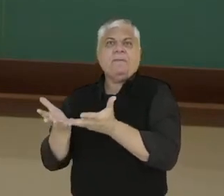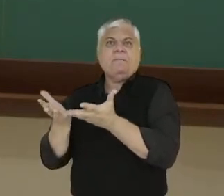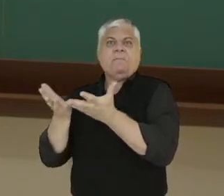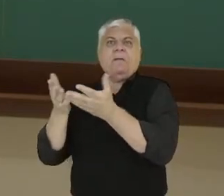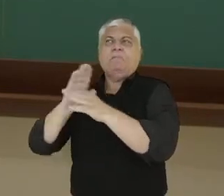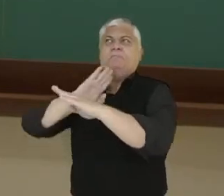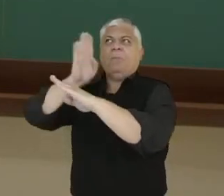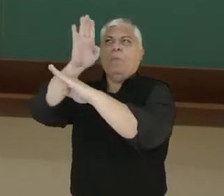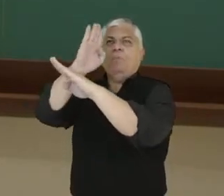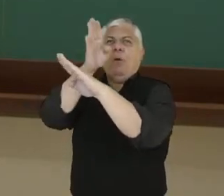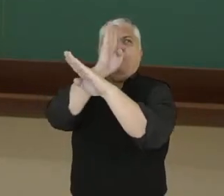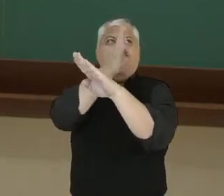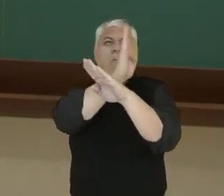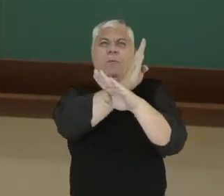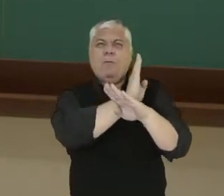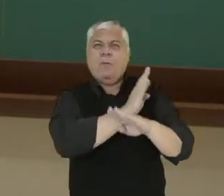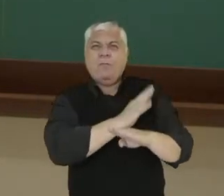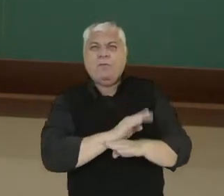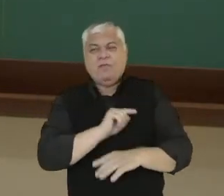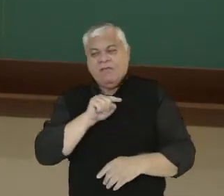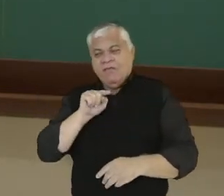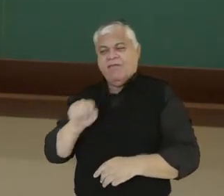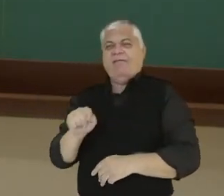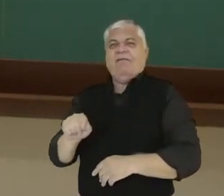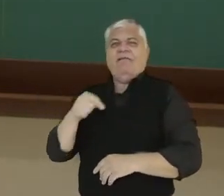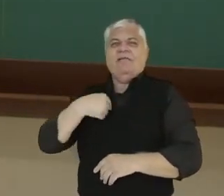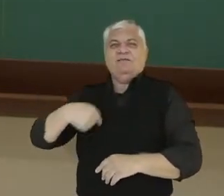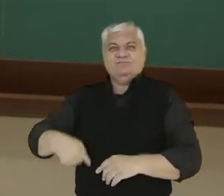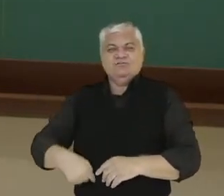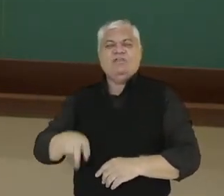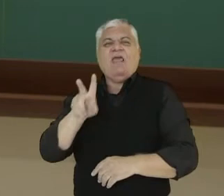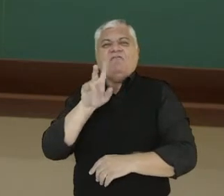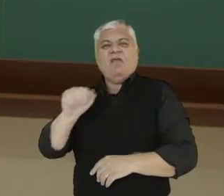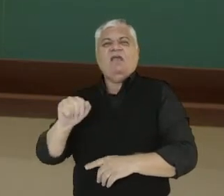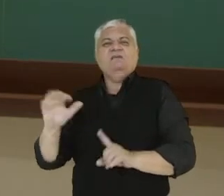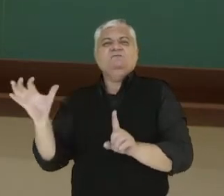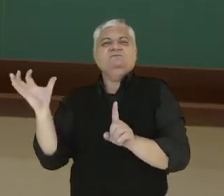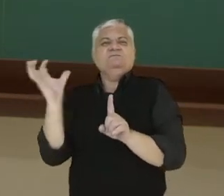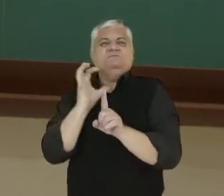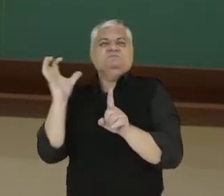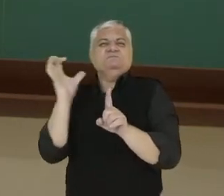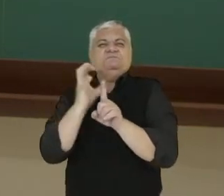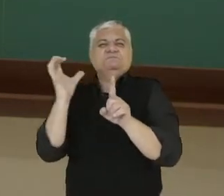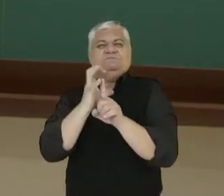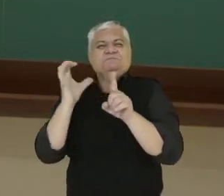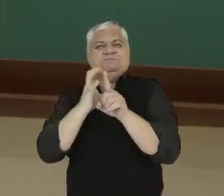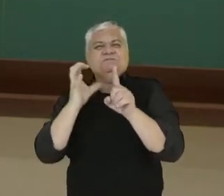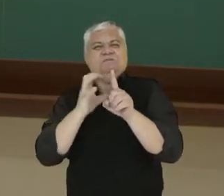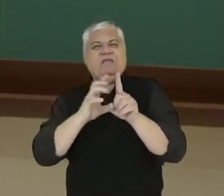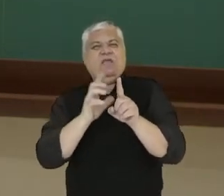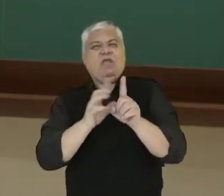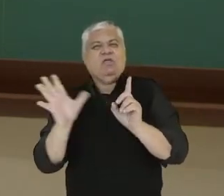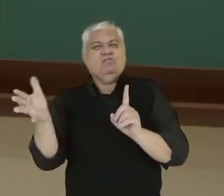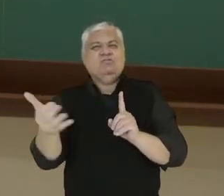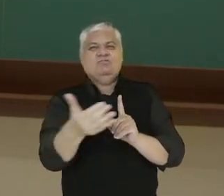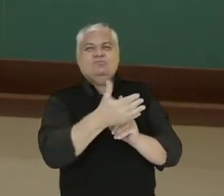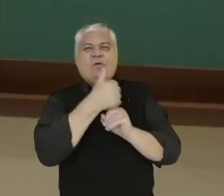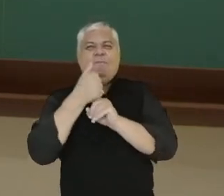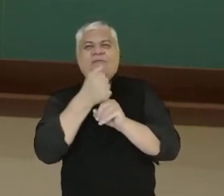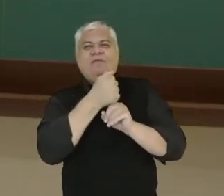grande maioria dos países do mundo, é claro que ela vai exercer ali influências também e vai ter um